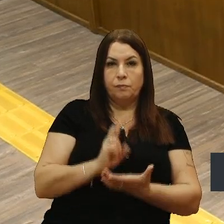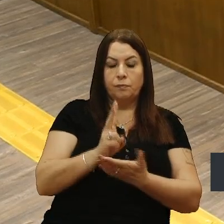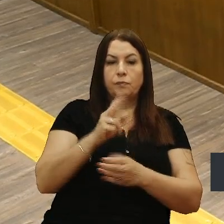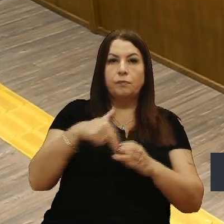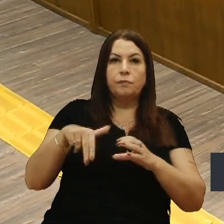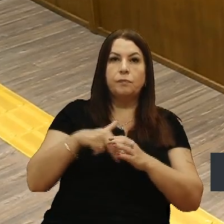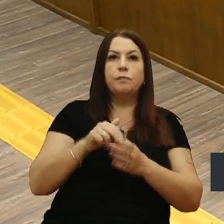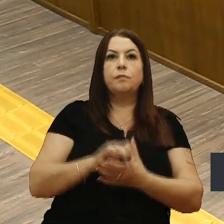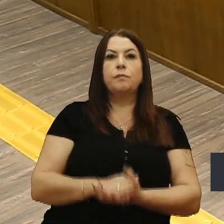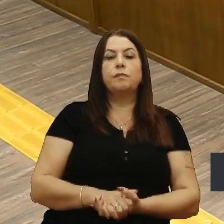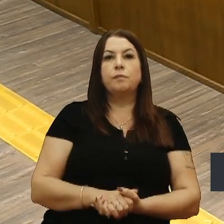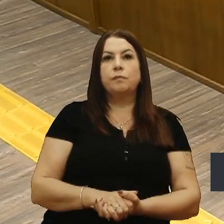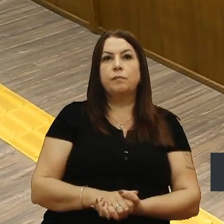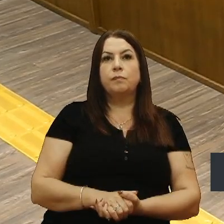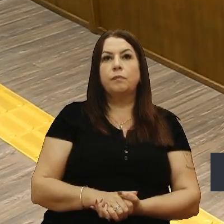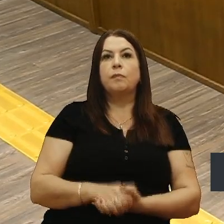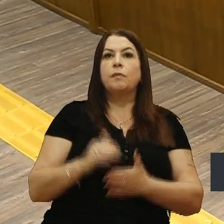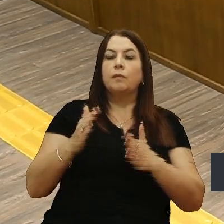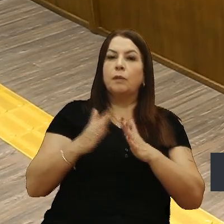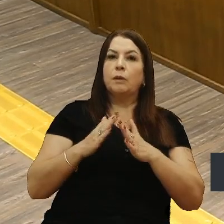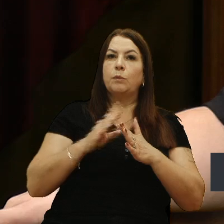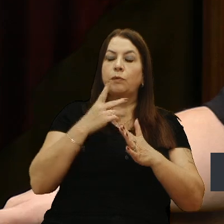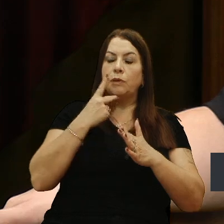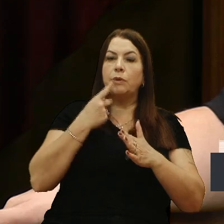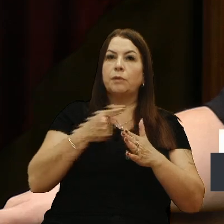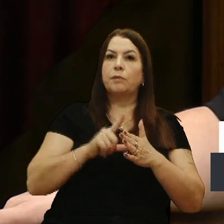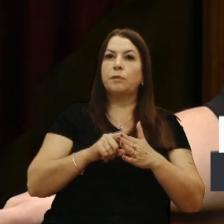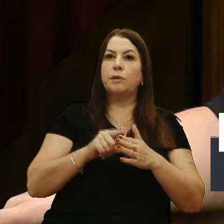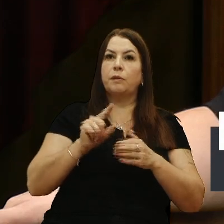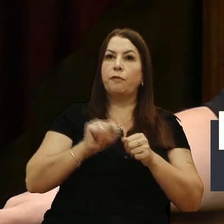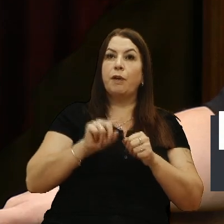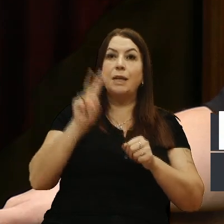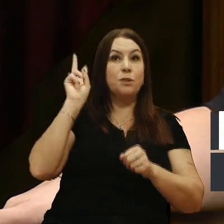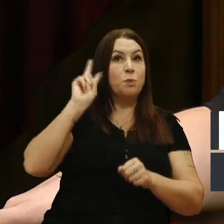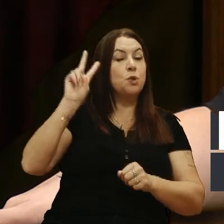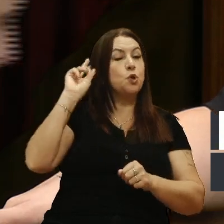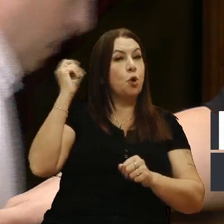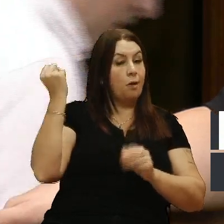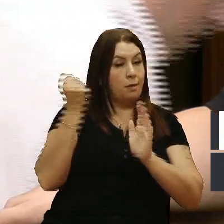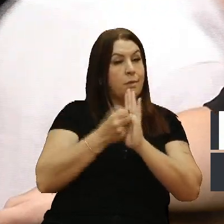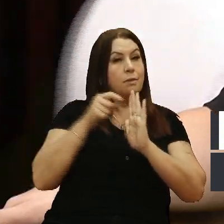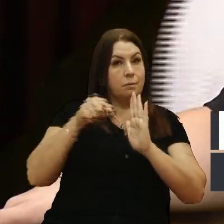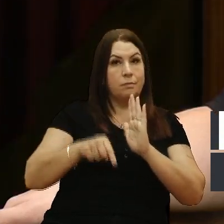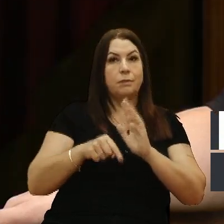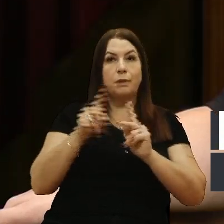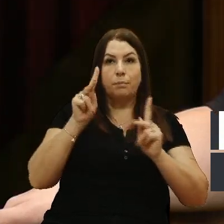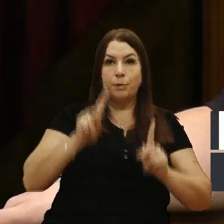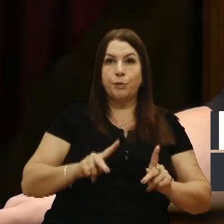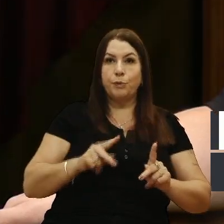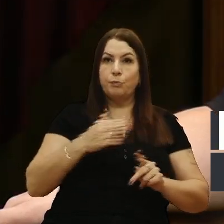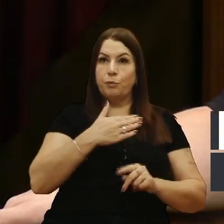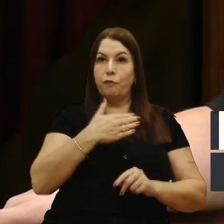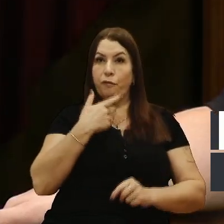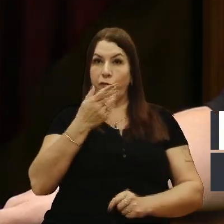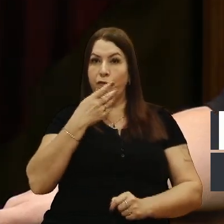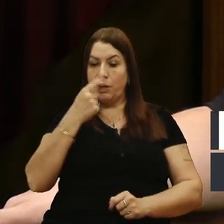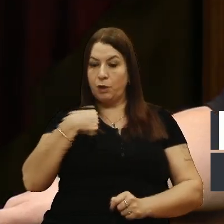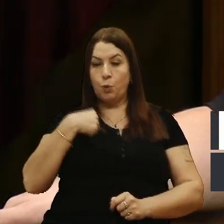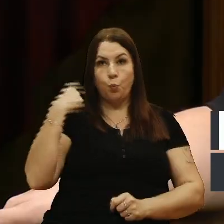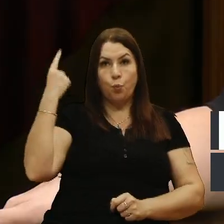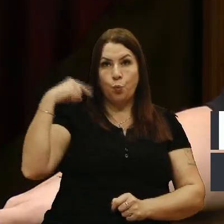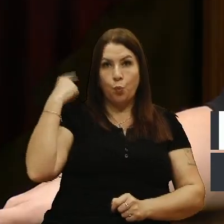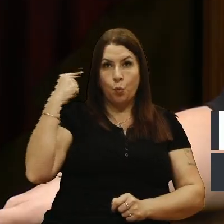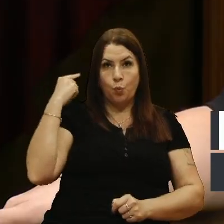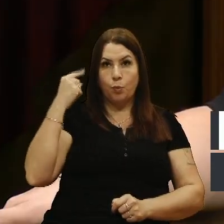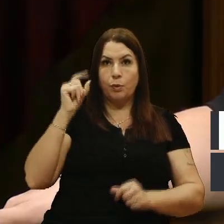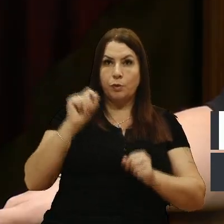tribuna. Essa casa, como eu dizia, faz história. Tem pessoas que estão me chamando de louco. Estão dizendo